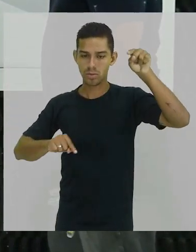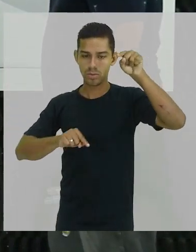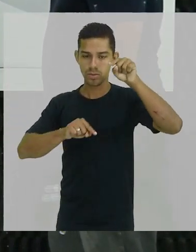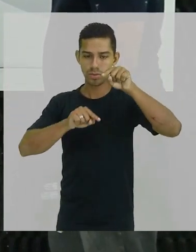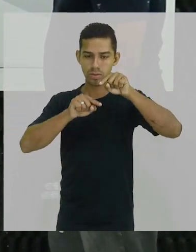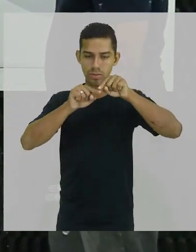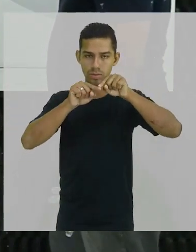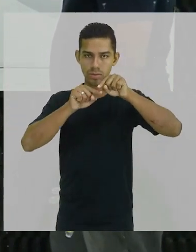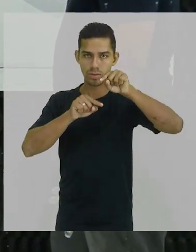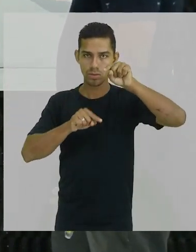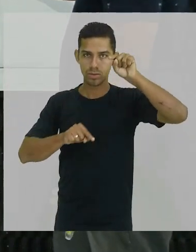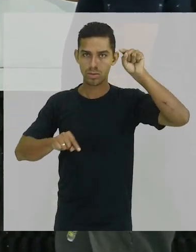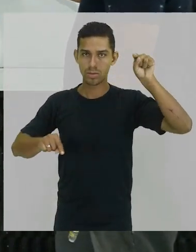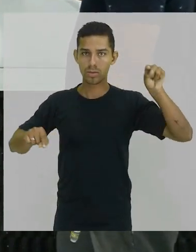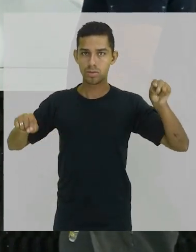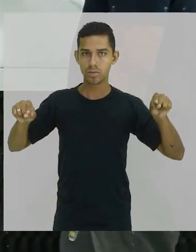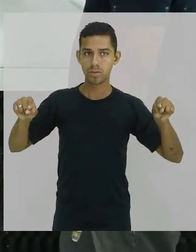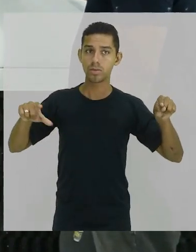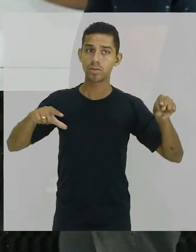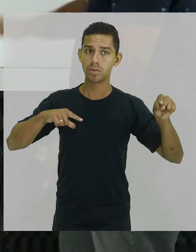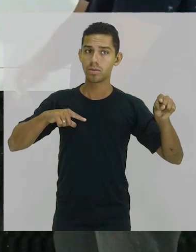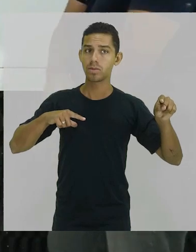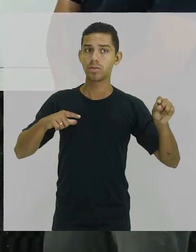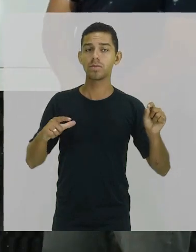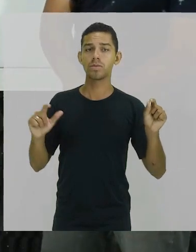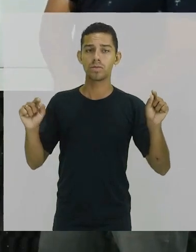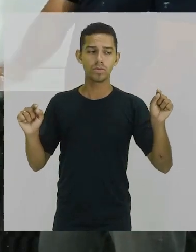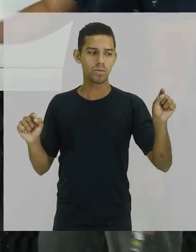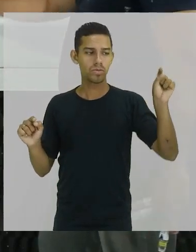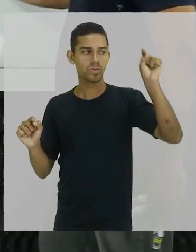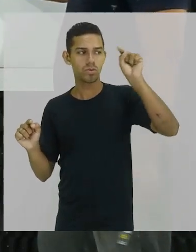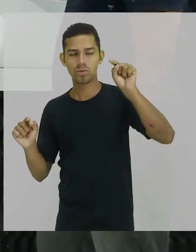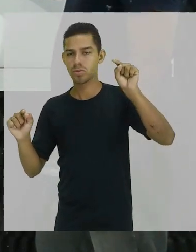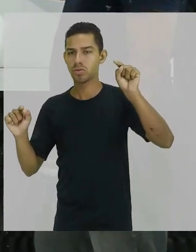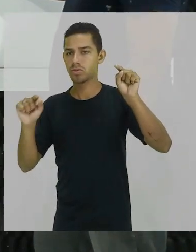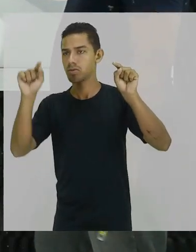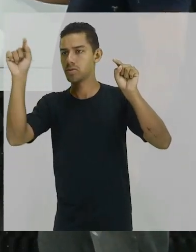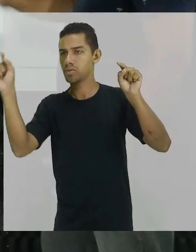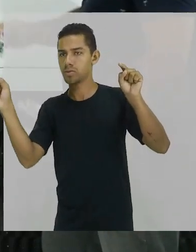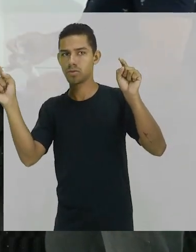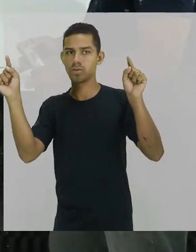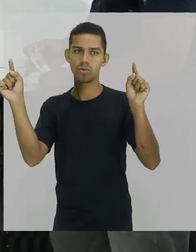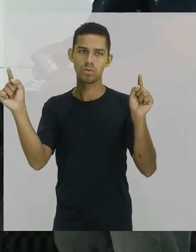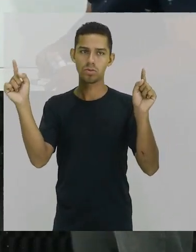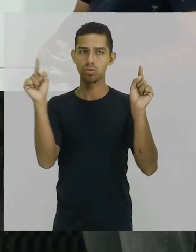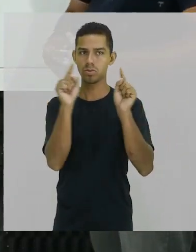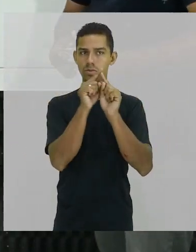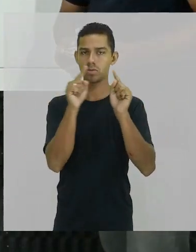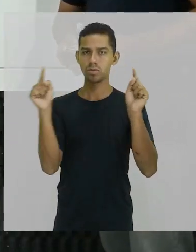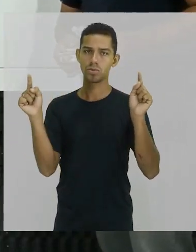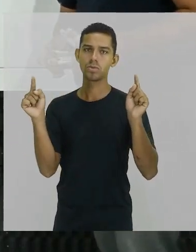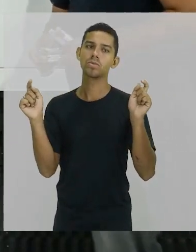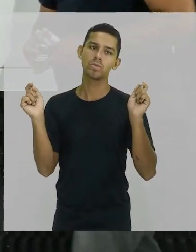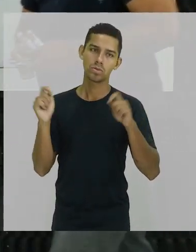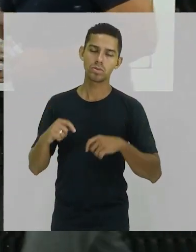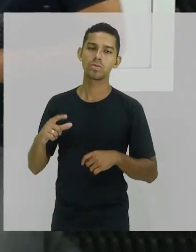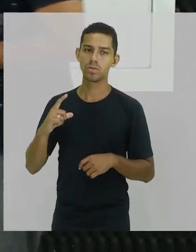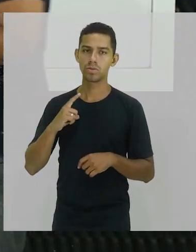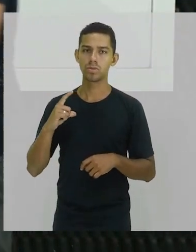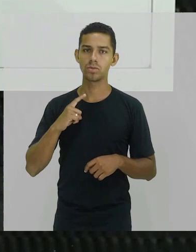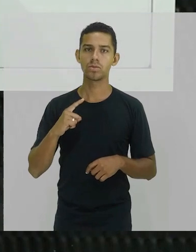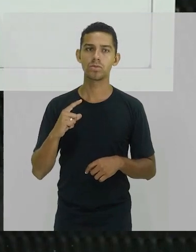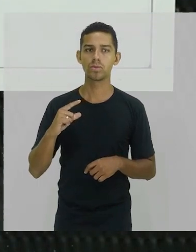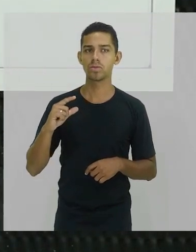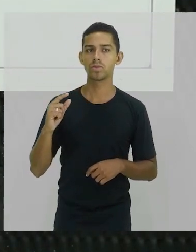distância entre duas cristas, né, que é o ponto mais alto da onda. Isso aqui também é um comprimento de onda. E a